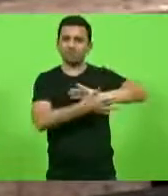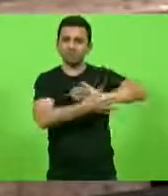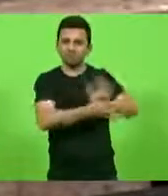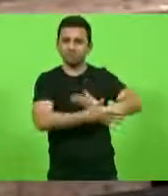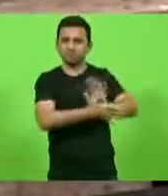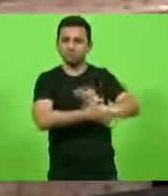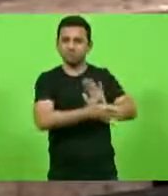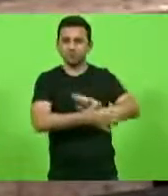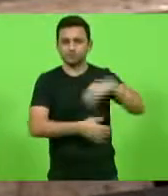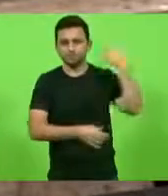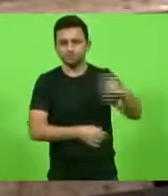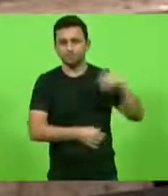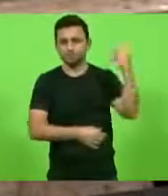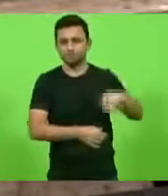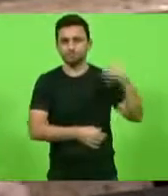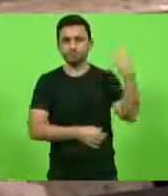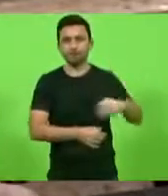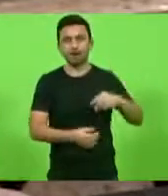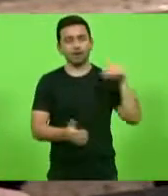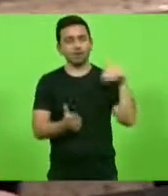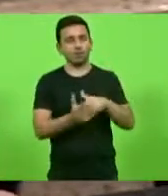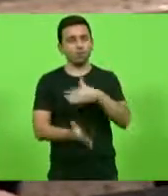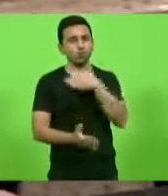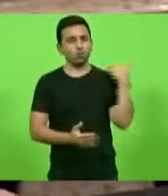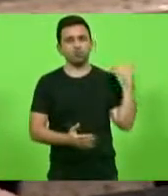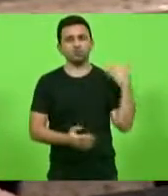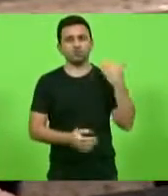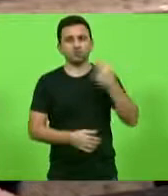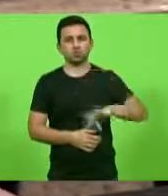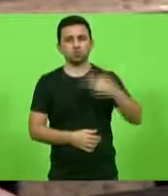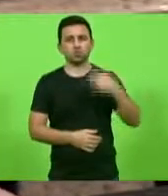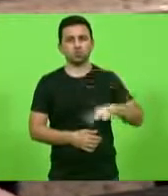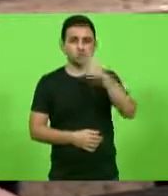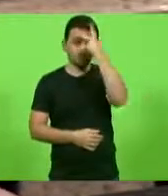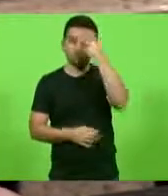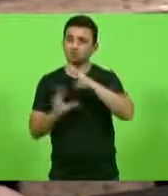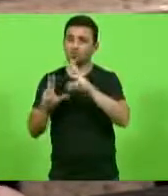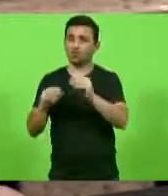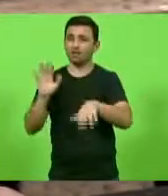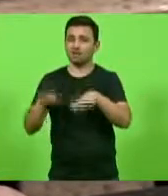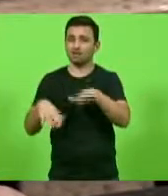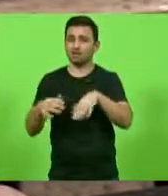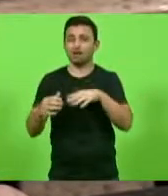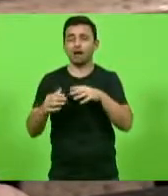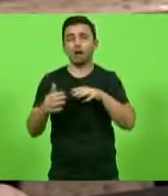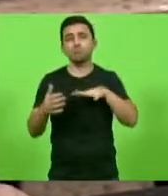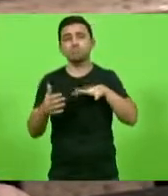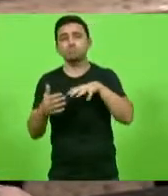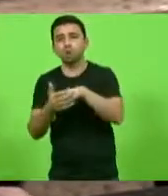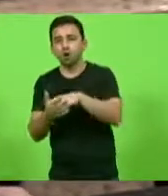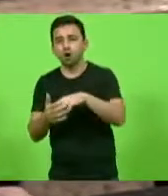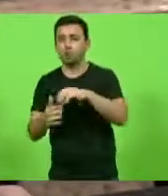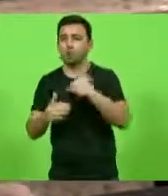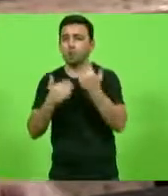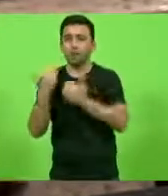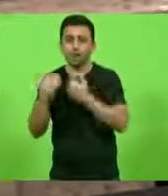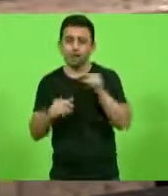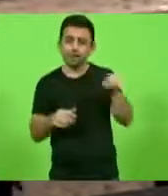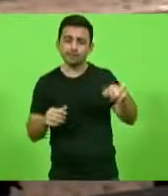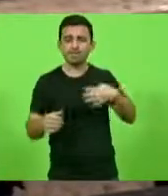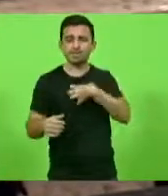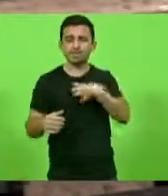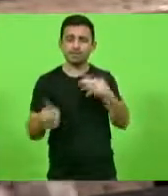ser chicoteados até a morte para sentir a dor de quem morre atropelado num acidente de automobilístico numa rodovia do Estado. Talvez